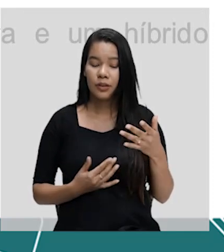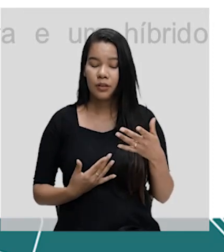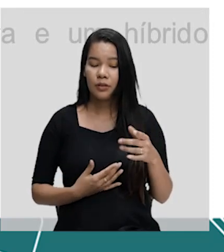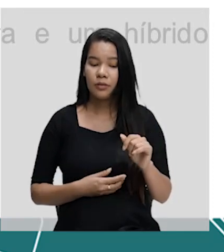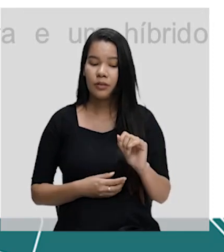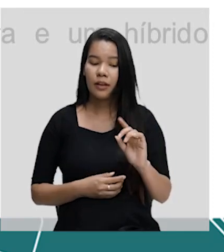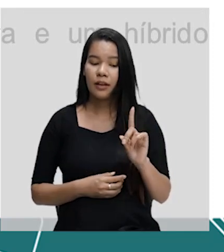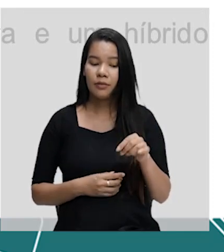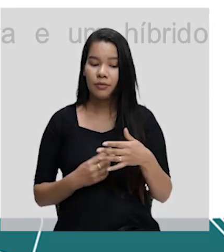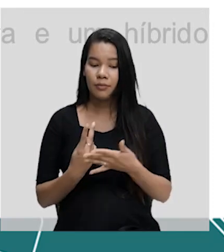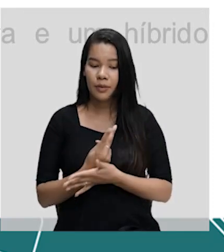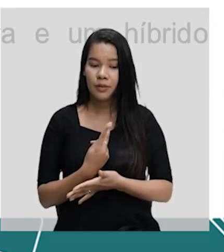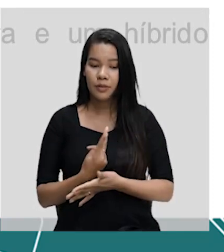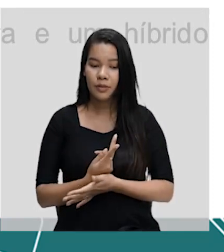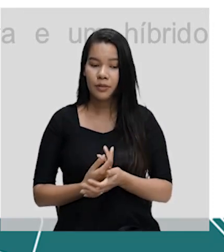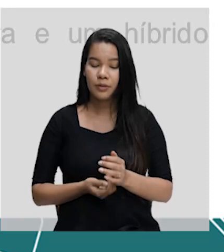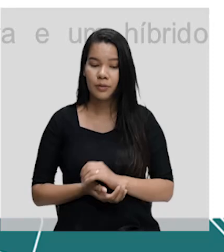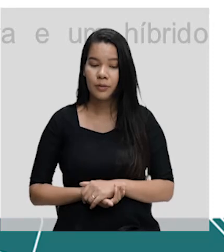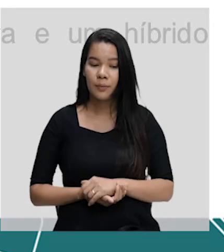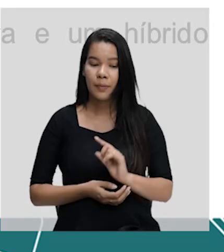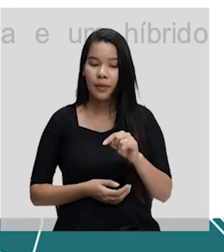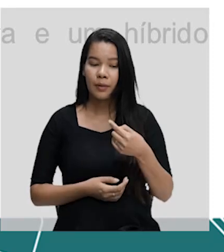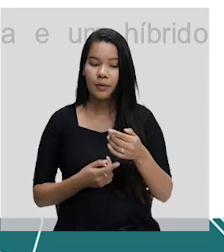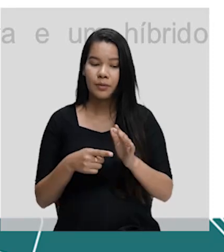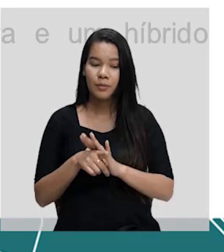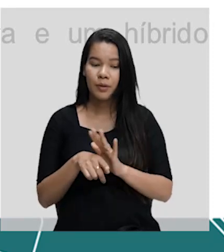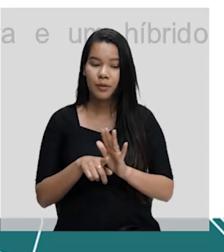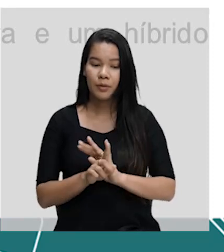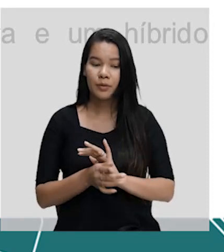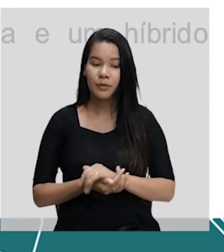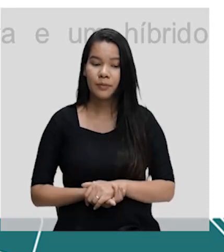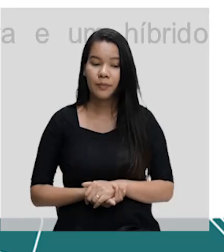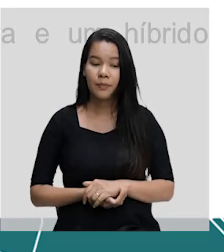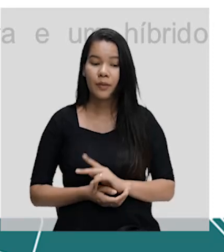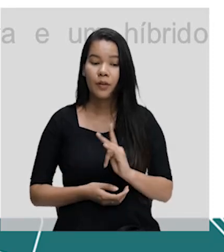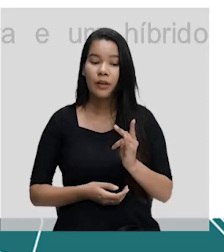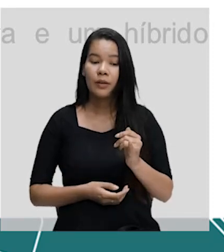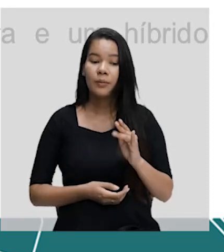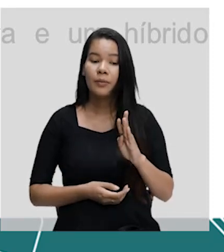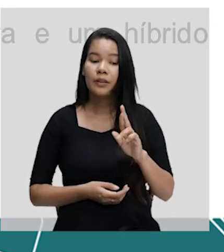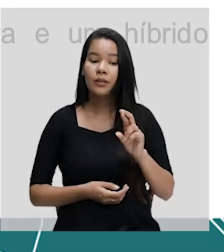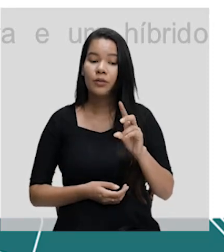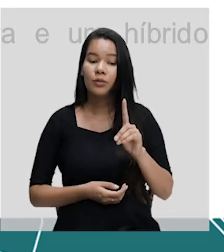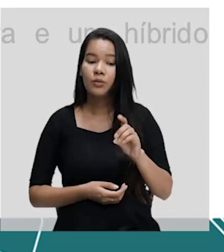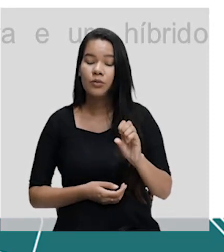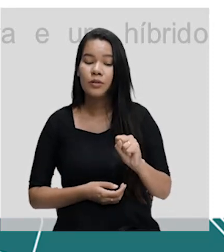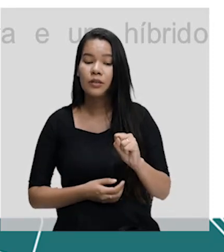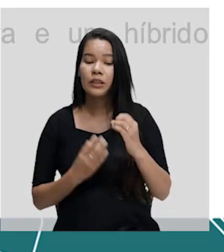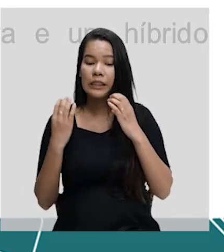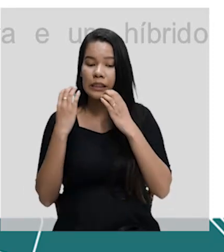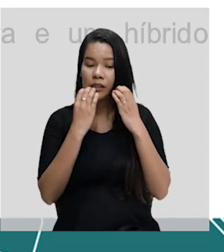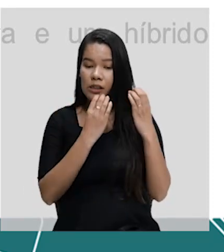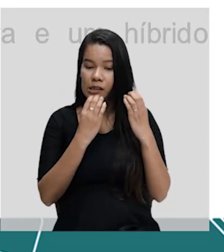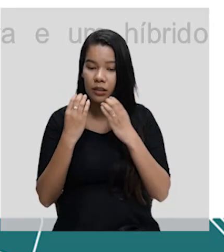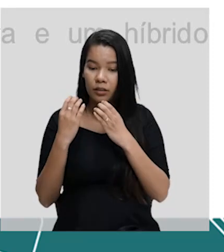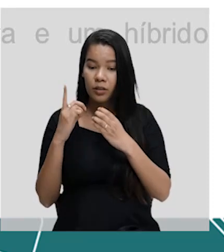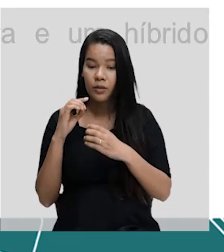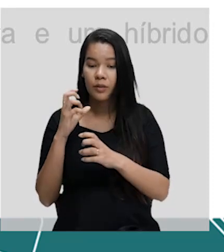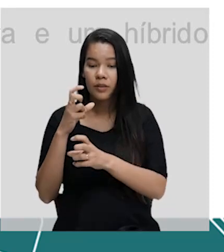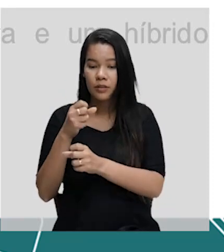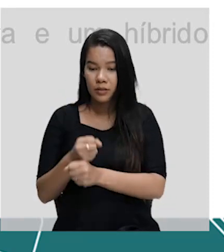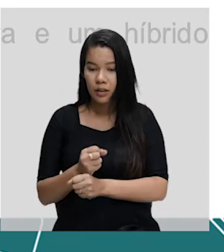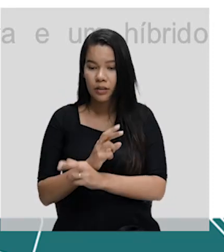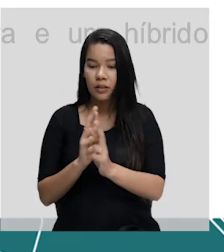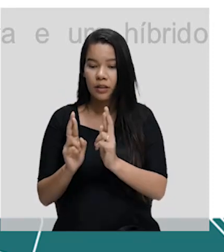questão. Os híbridos de milho resultam do cruzamento entre indivíduos geneticamente